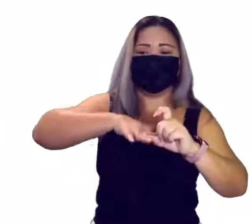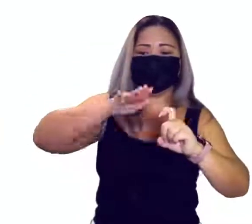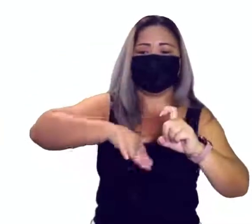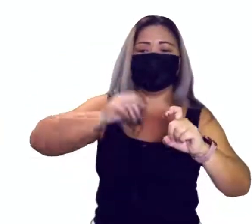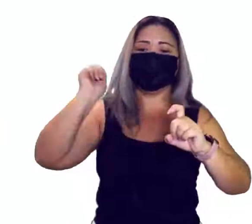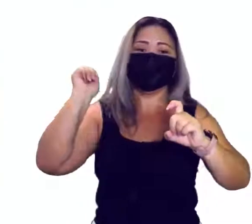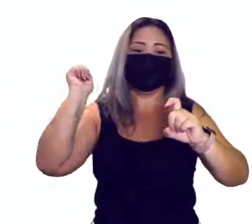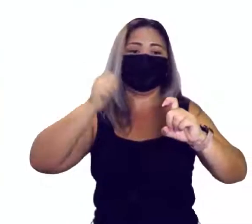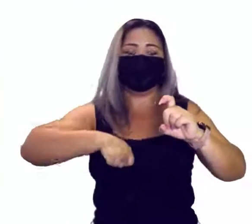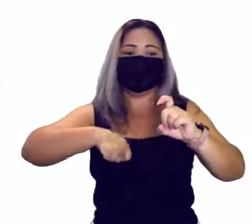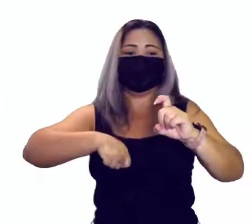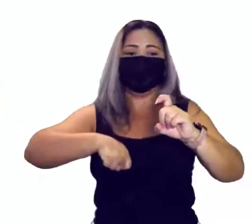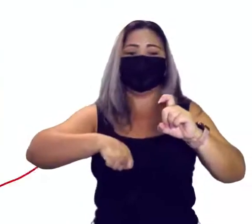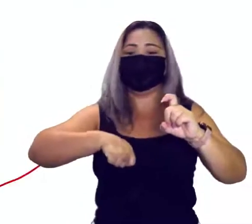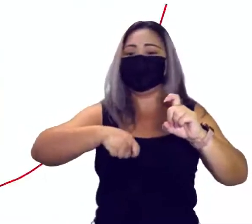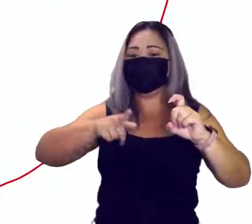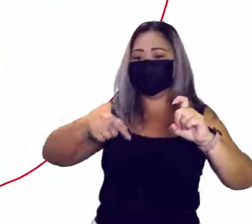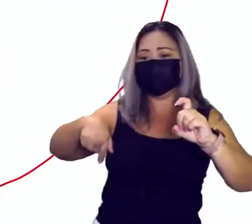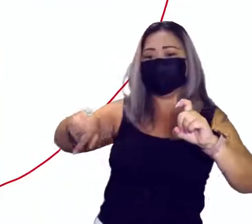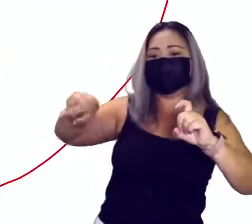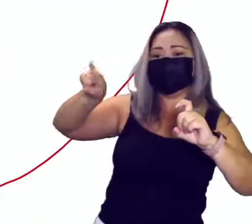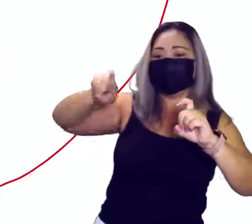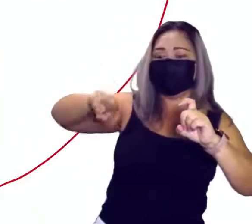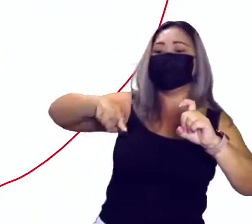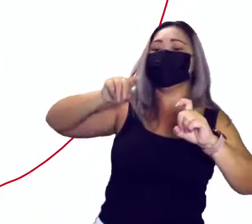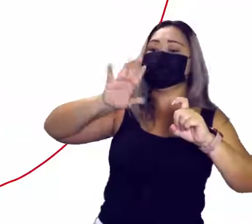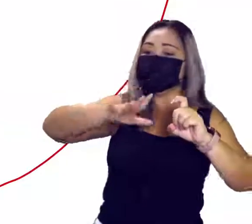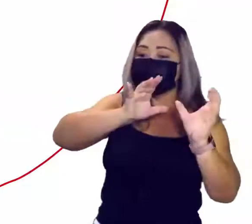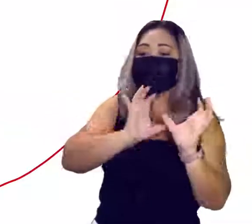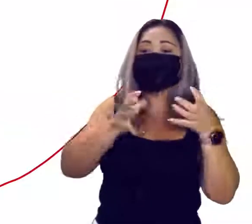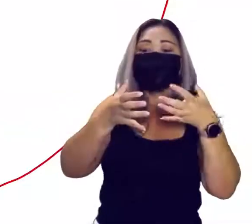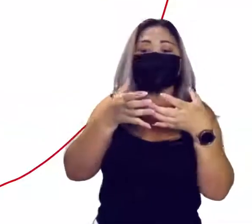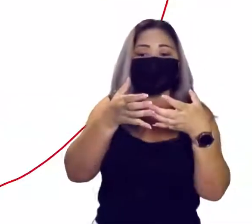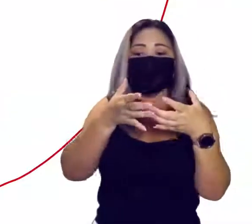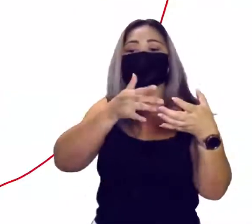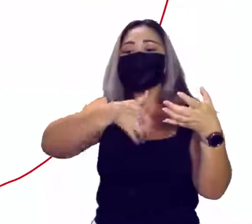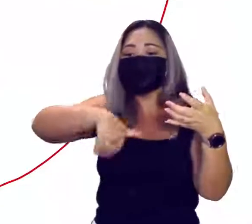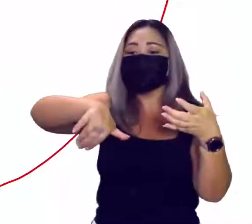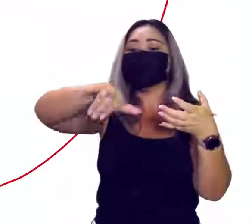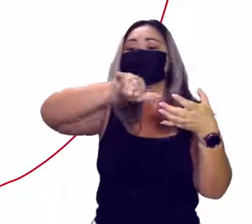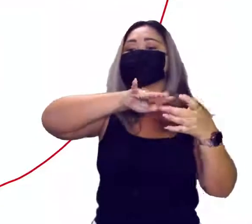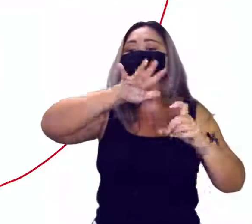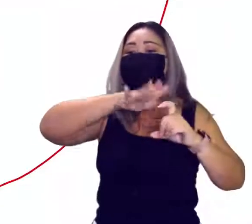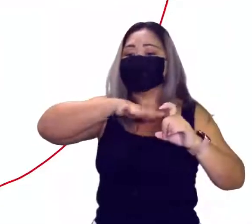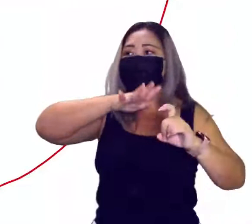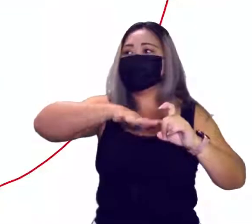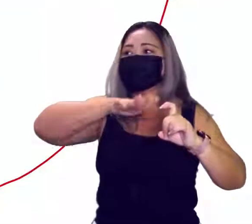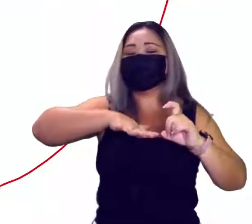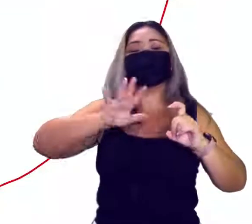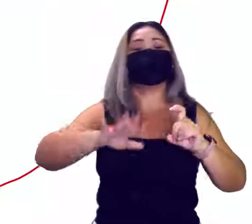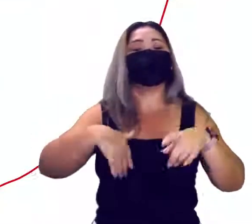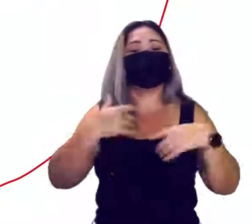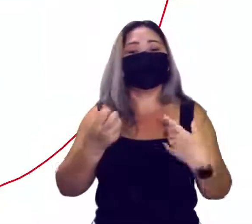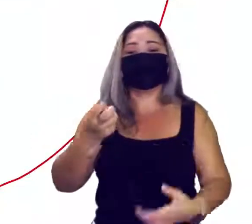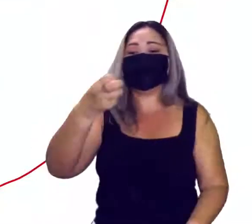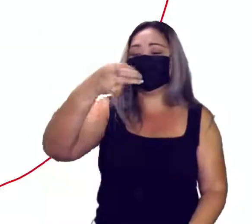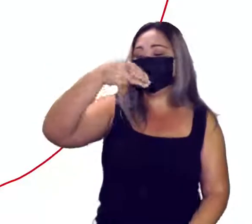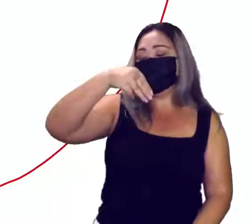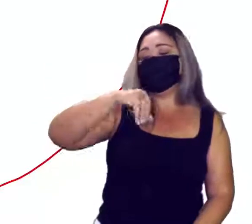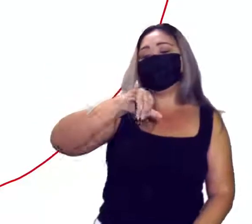Pode-se dizer que esses mitos aqui é uma mitologia, né? Eles formam a mitologia